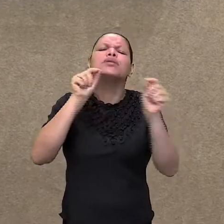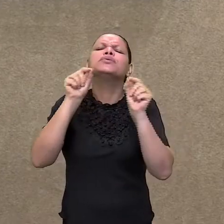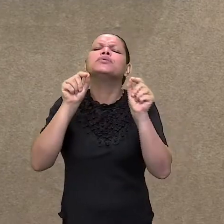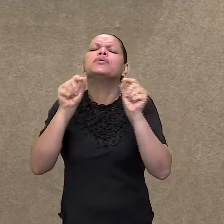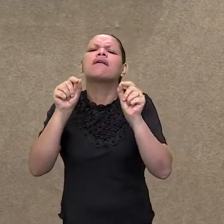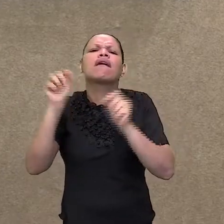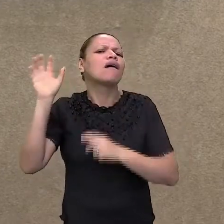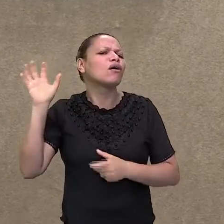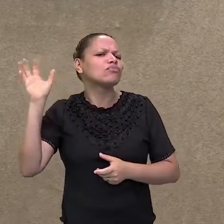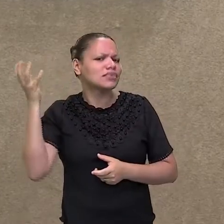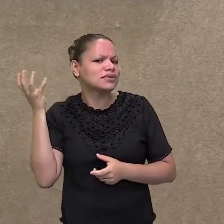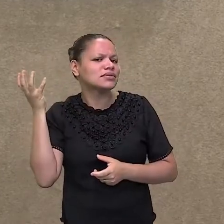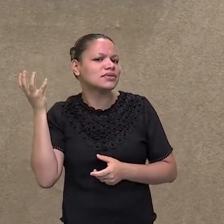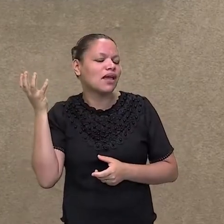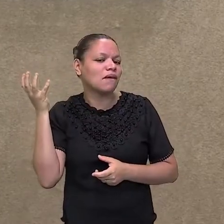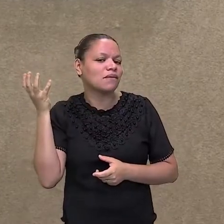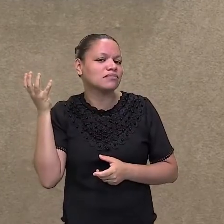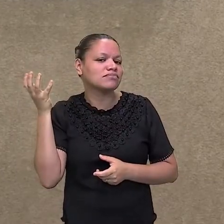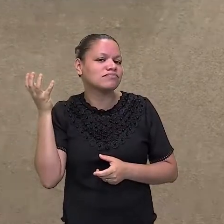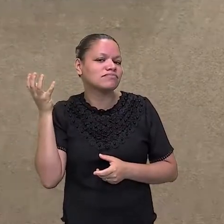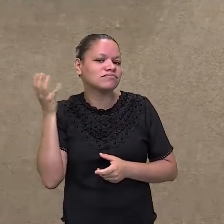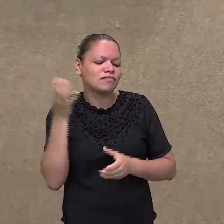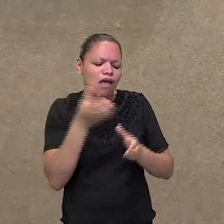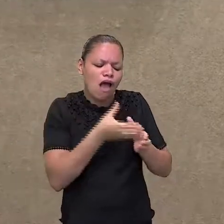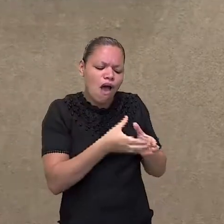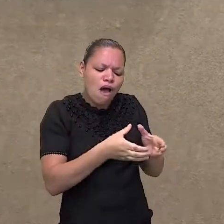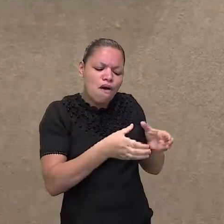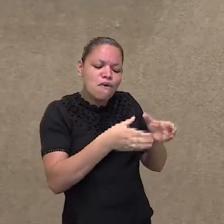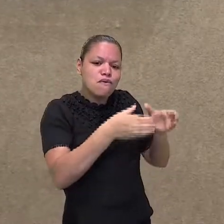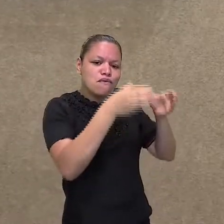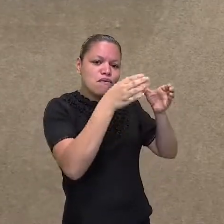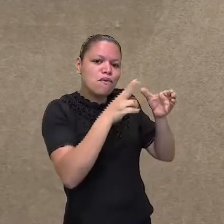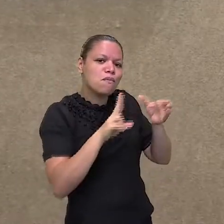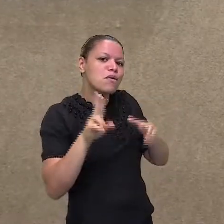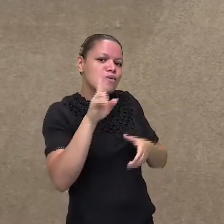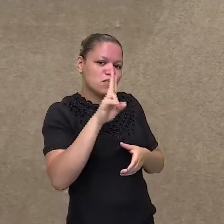O formato da forma utilizado.